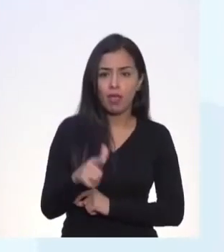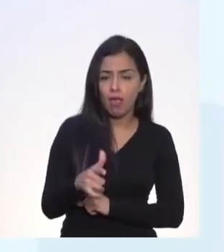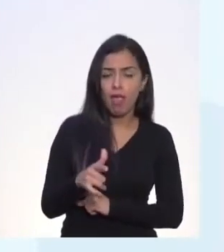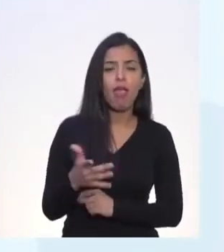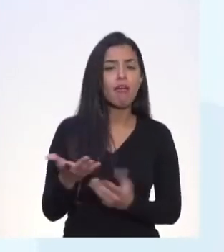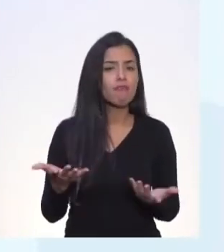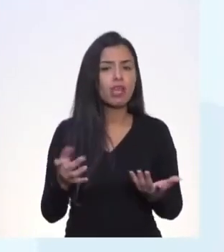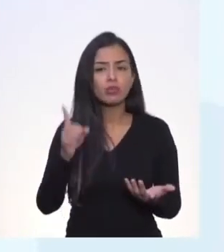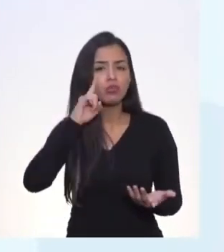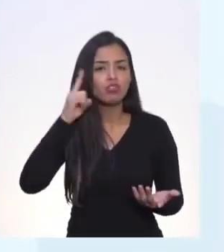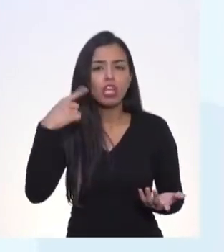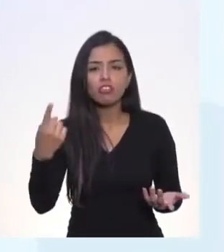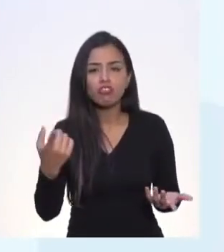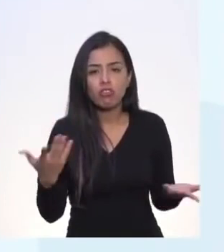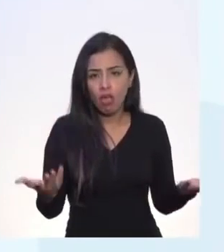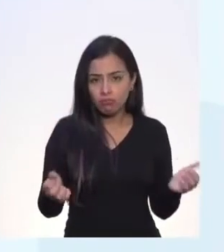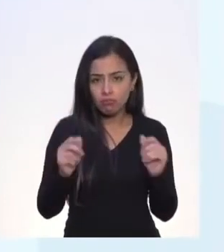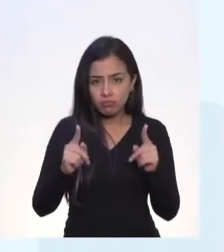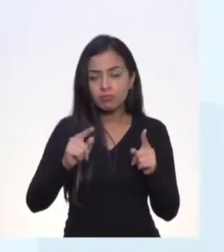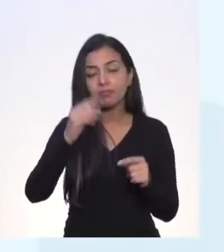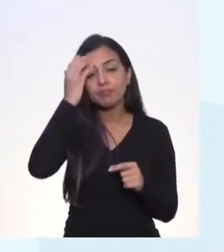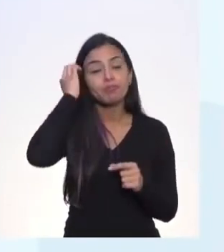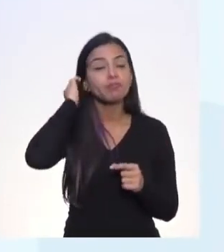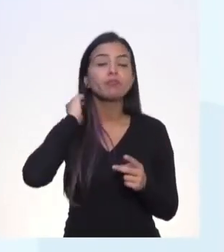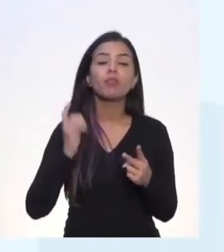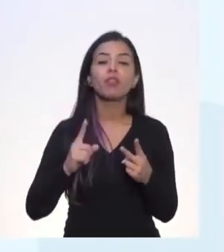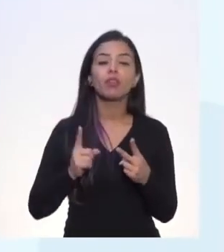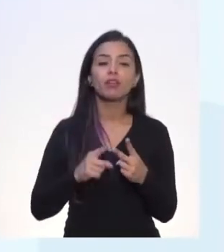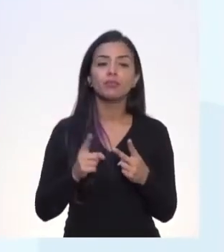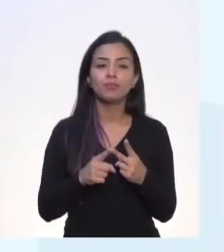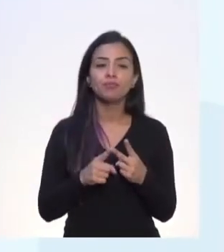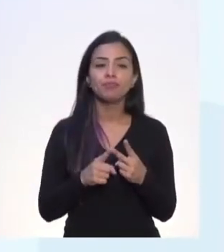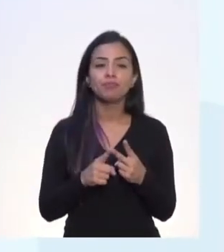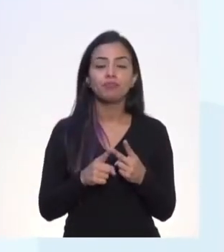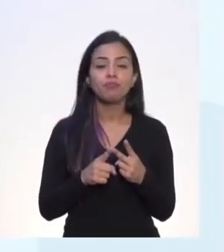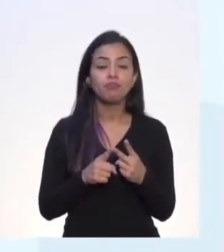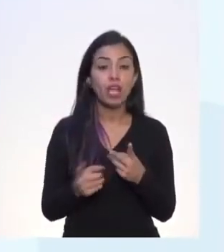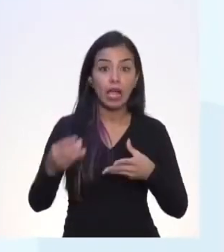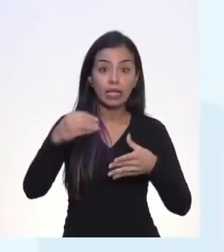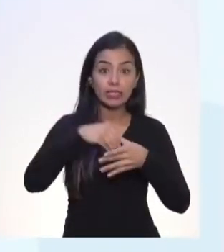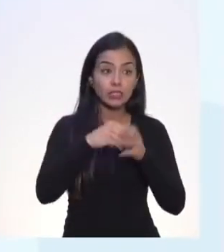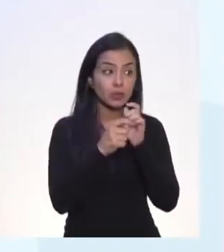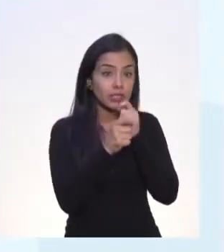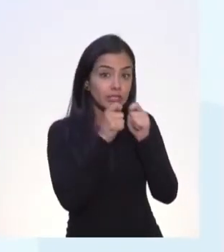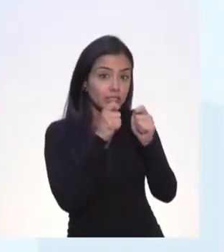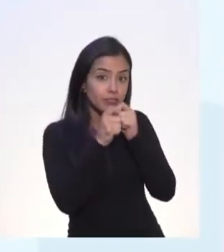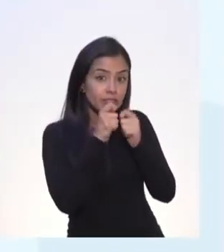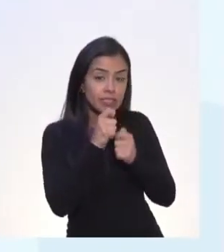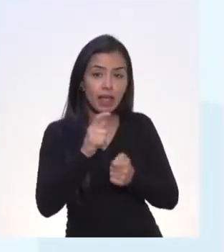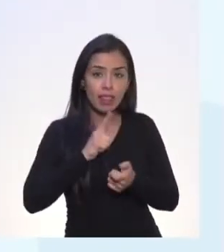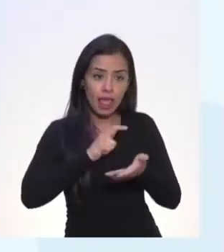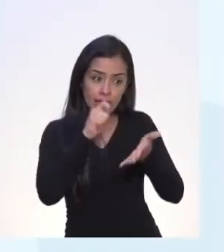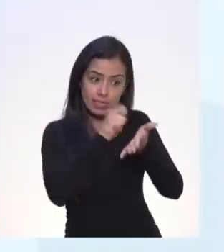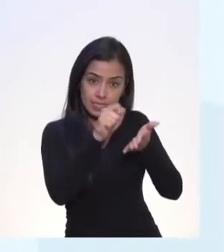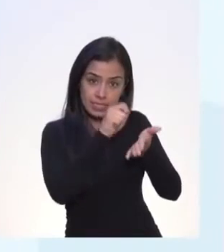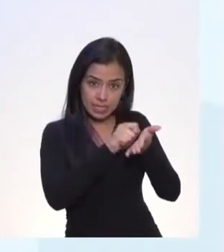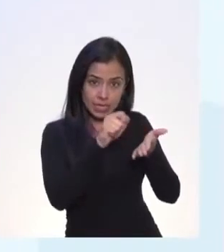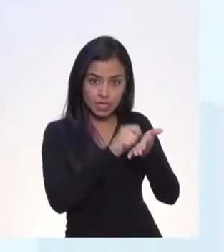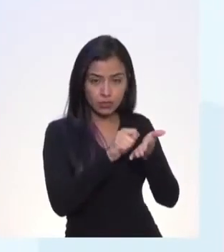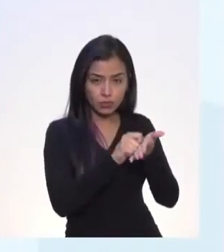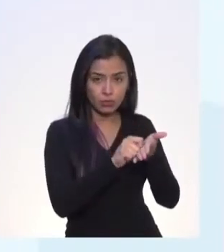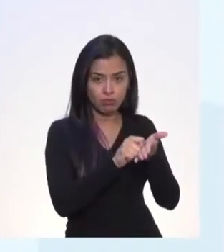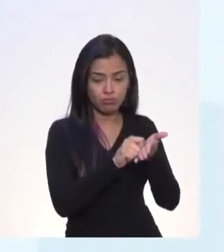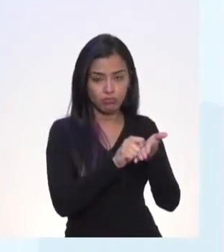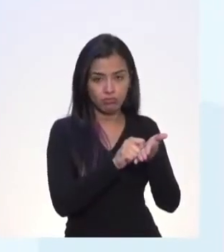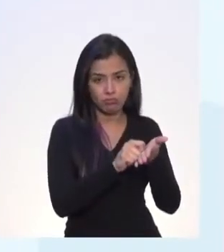do cotidiano. Depois, se houve ali, dentro da entrevista, escrito, na parte escrita, se